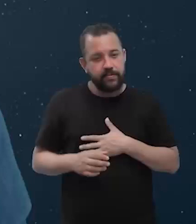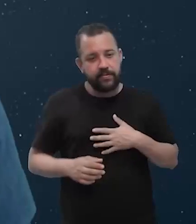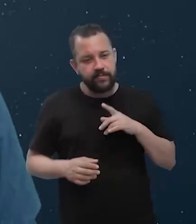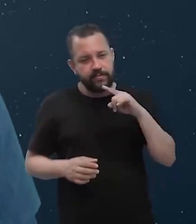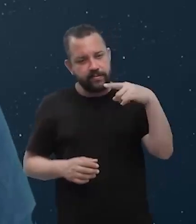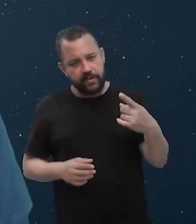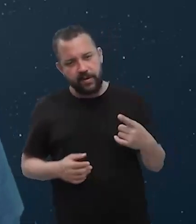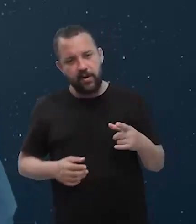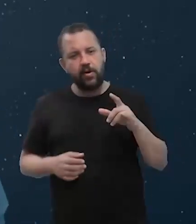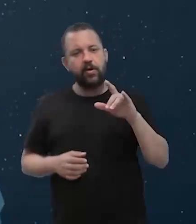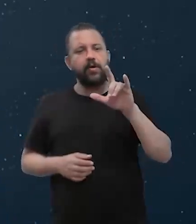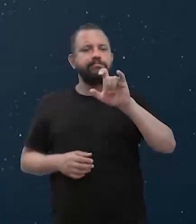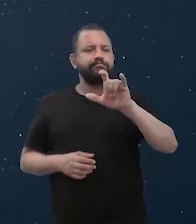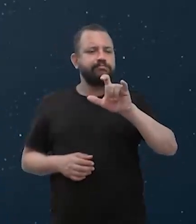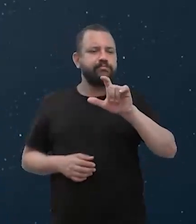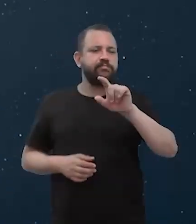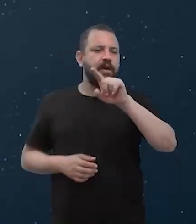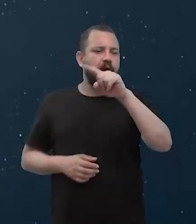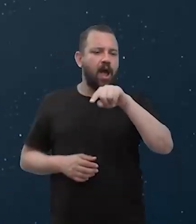Instagram,